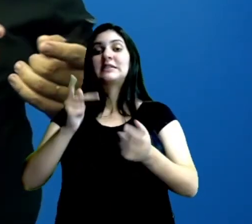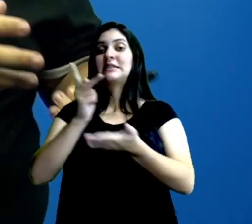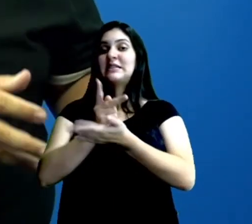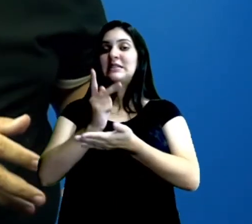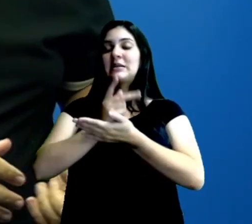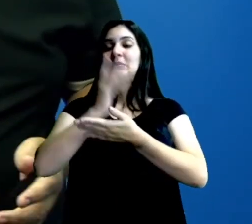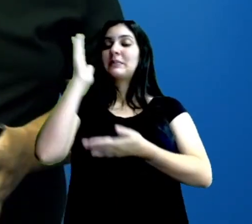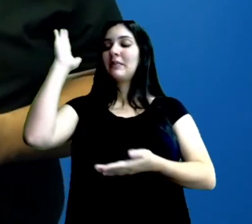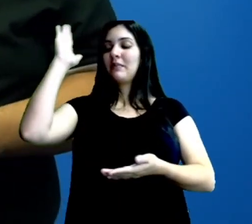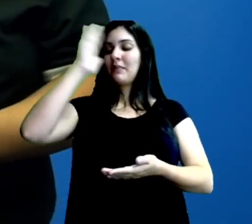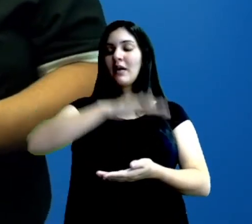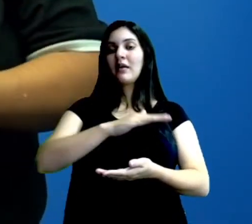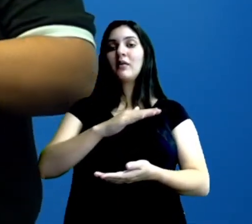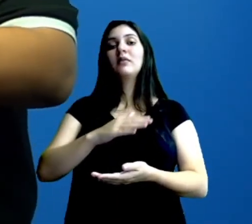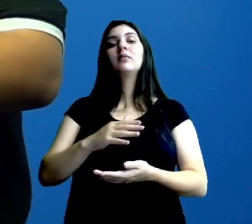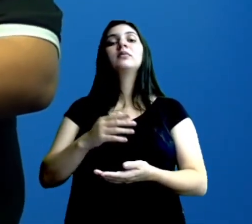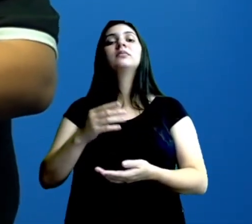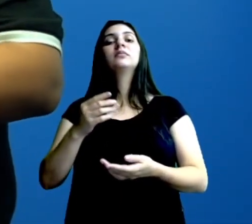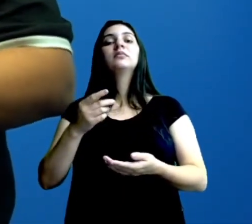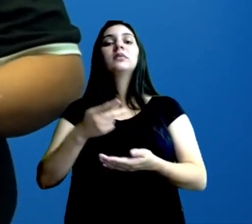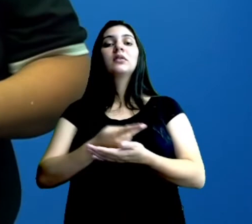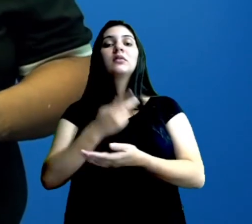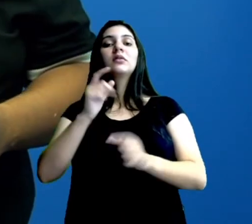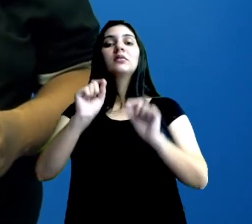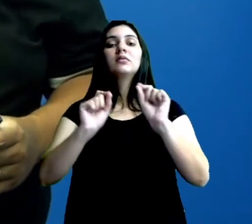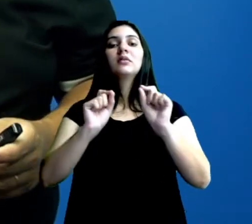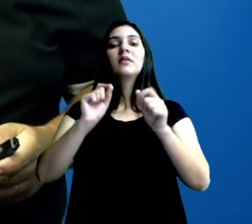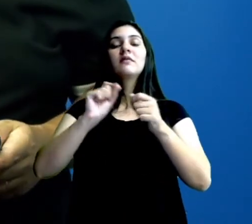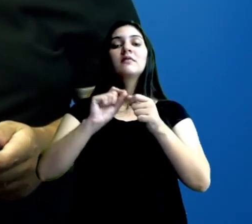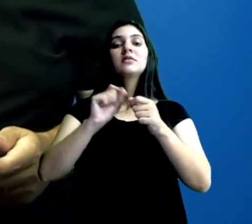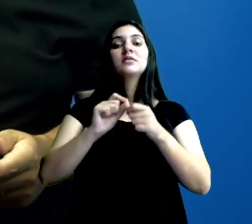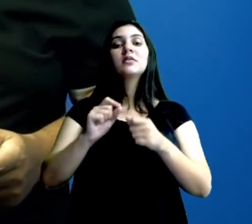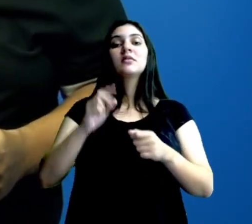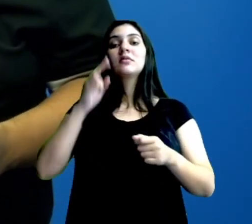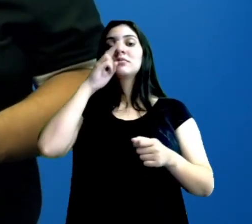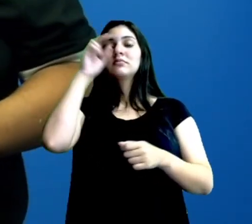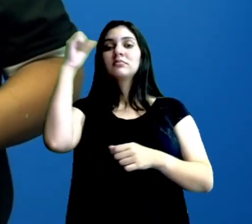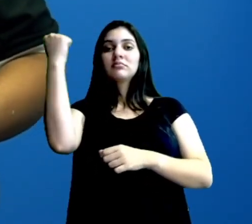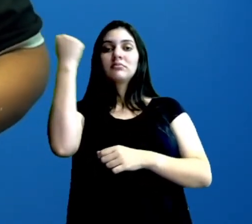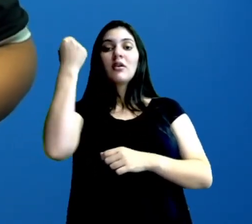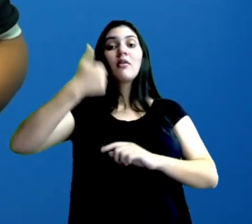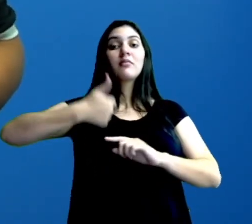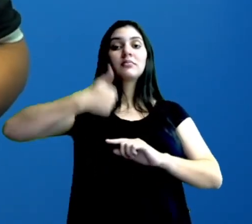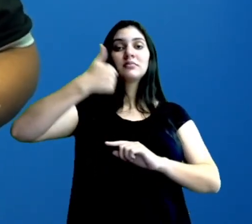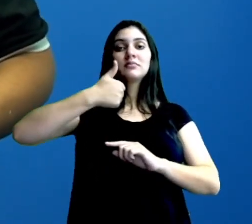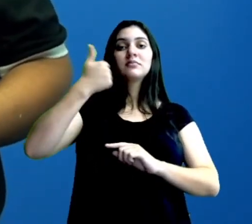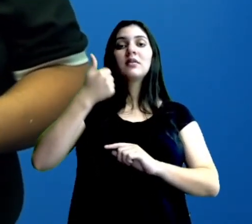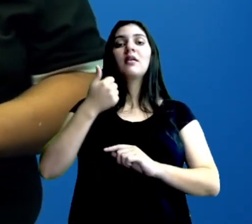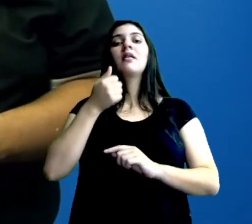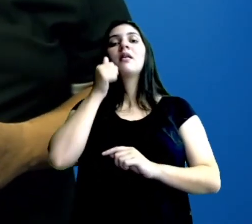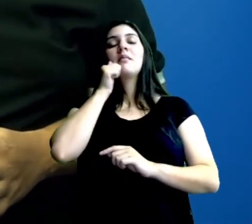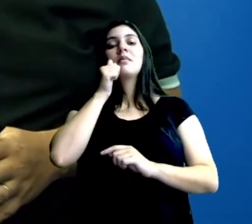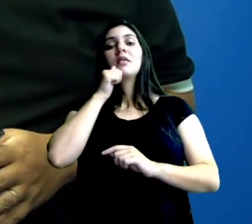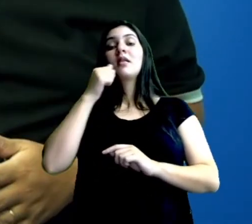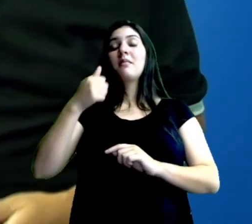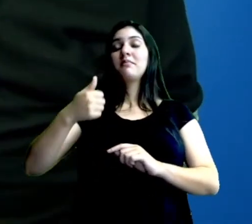uma vilã, né? Que vai fazer o herói principal, né? A mocinha